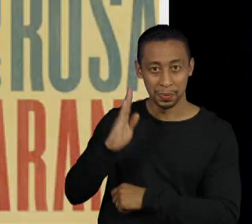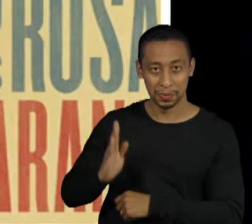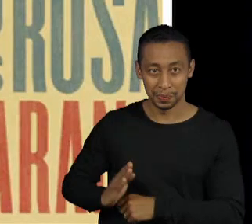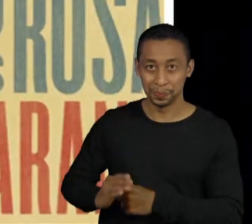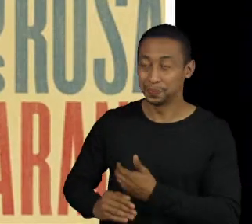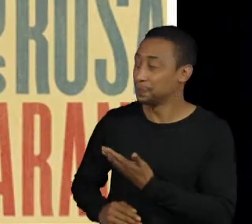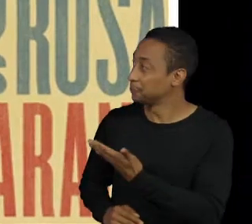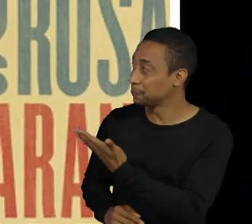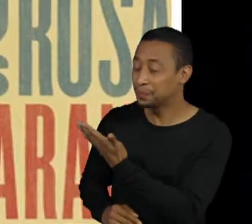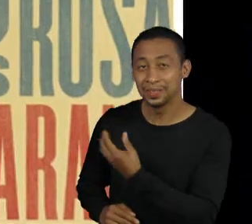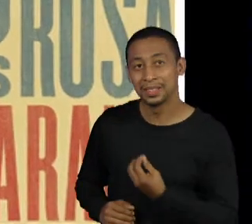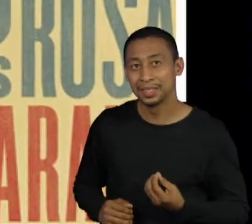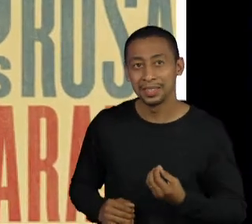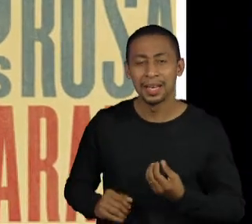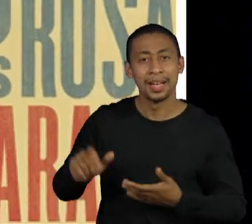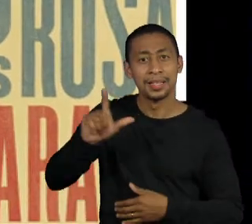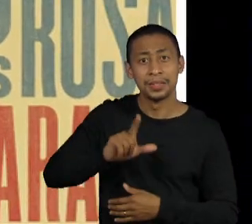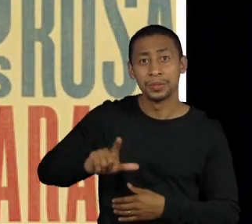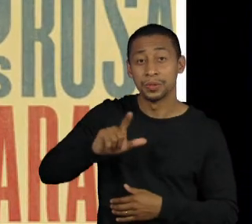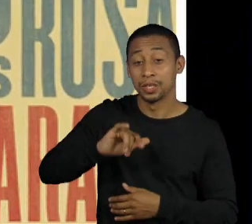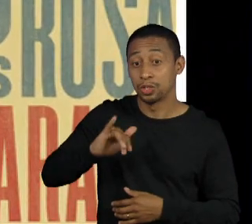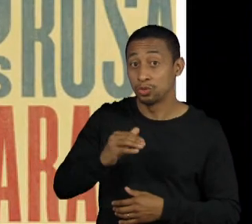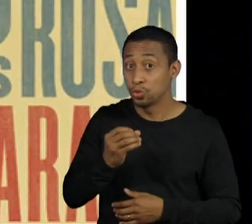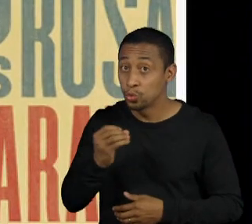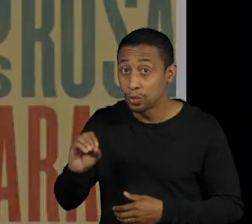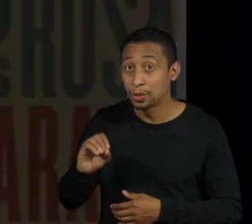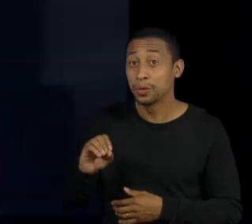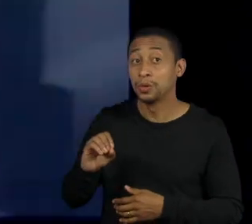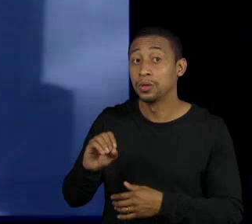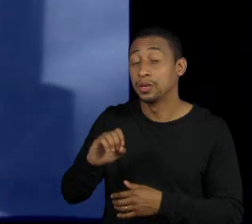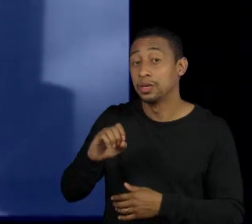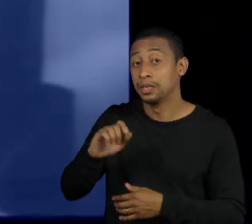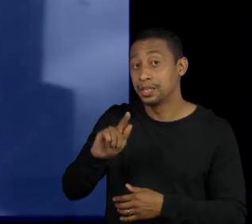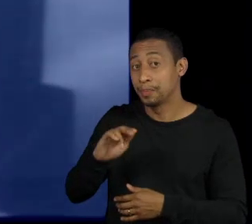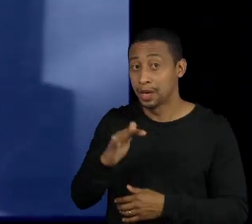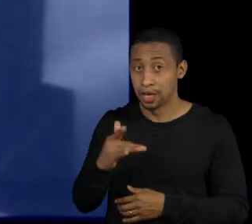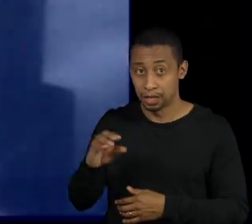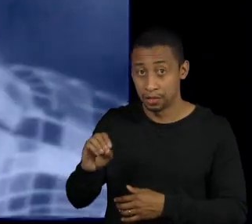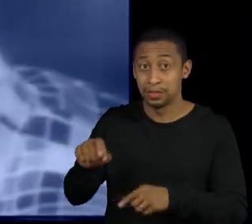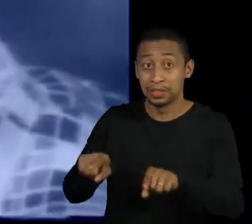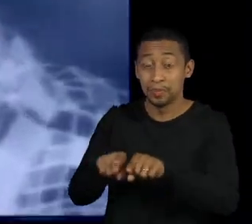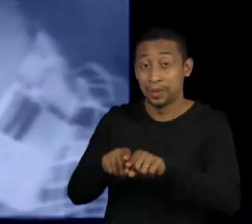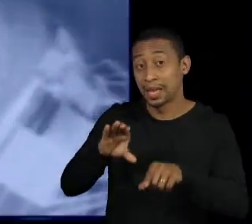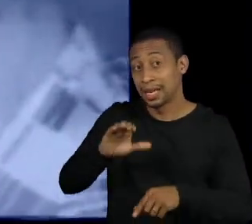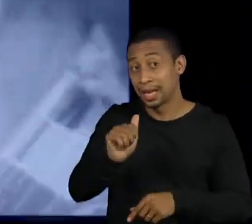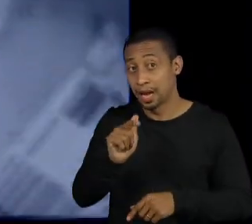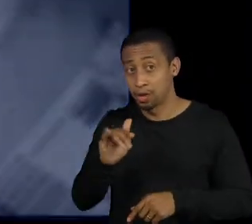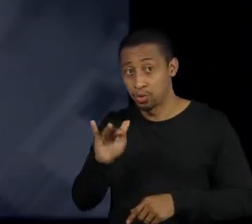Não se comover com a literatura de João Guimarães Rosa ou de Carlos Drummond de Andrade.